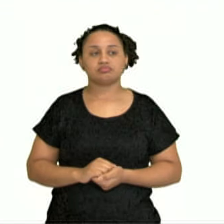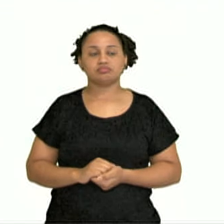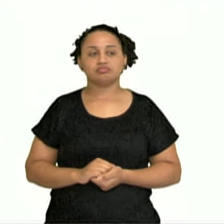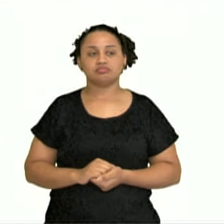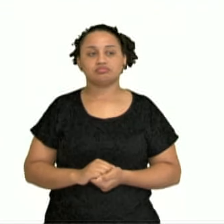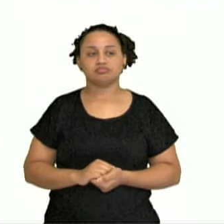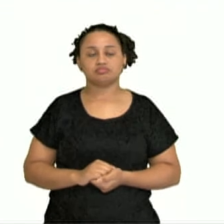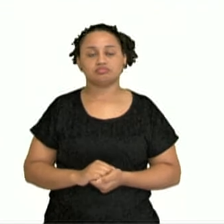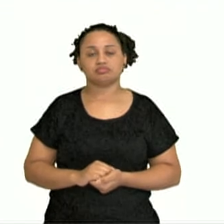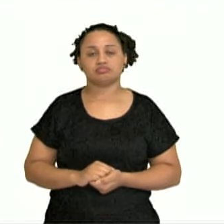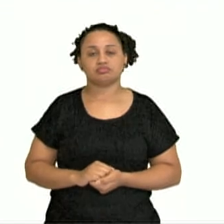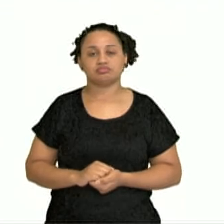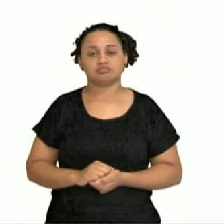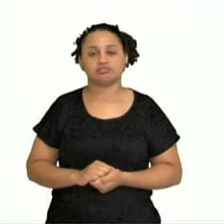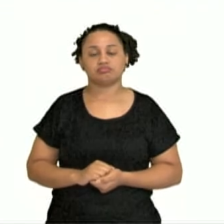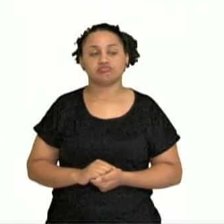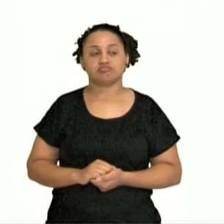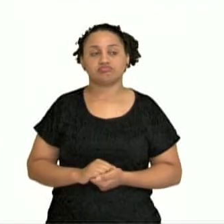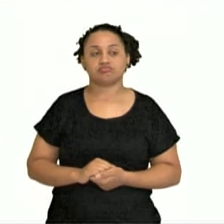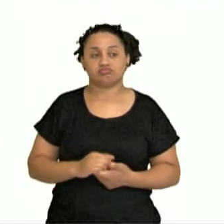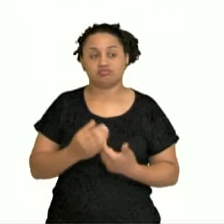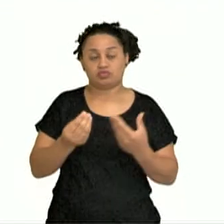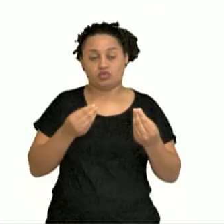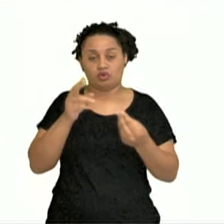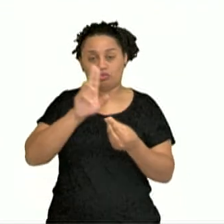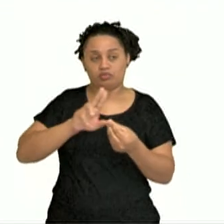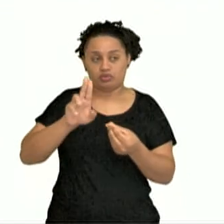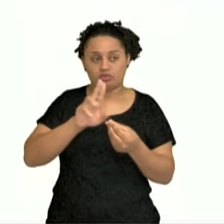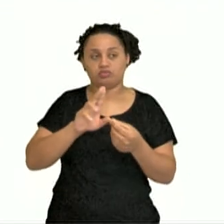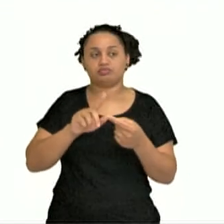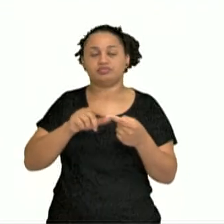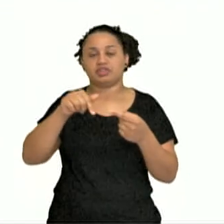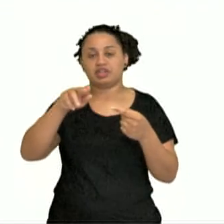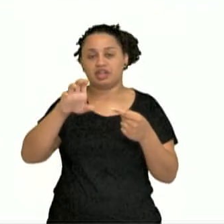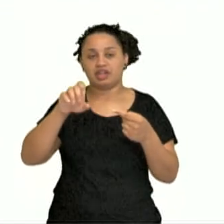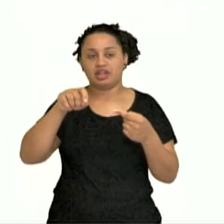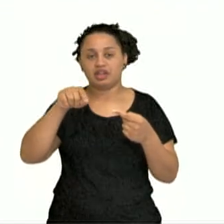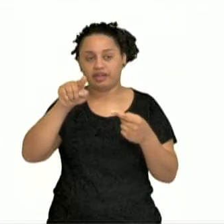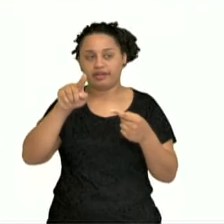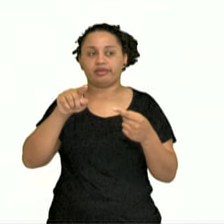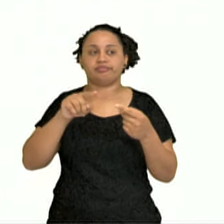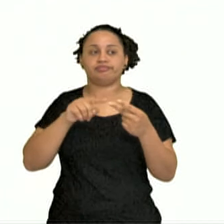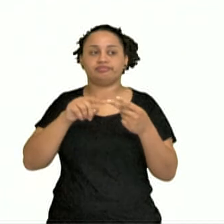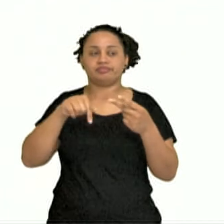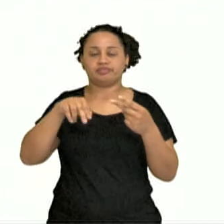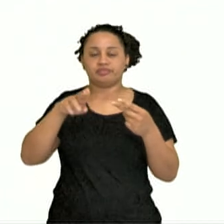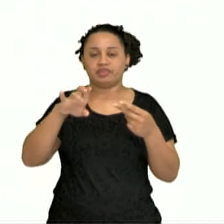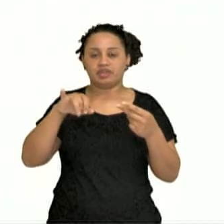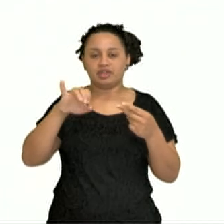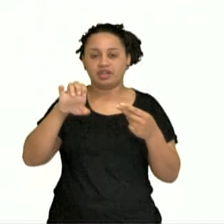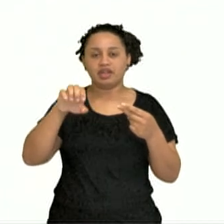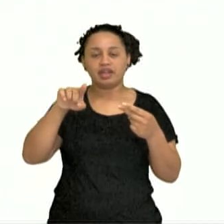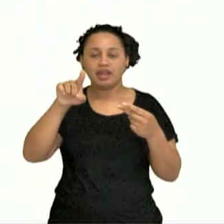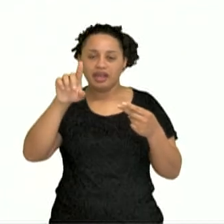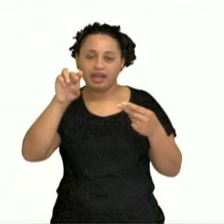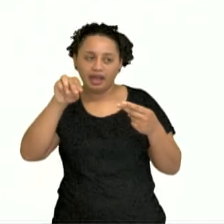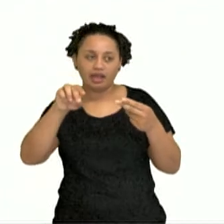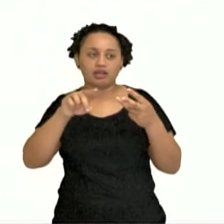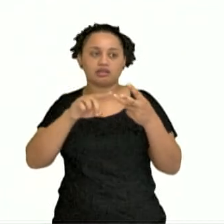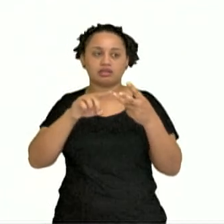Empleo de los pronombres exclamativos. Que me dices? Quién, quiénes, quién lo